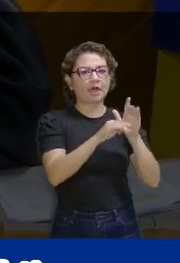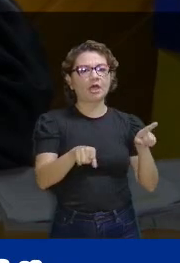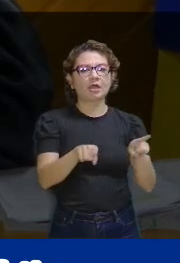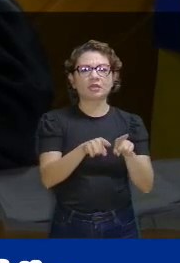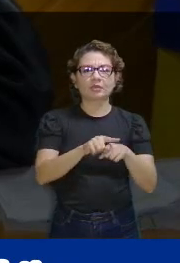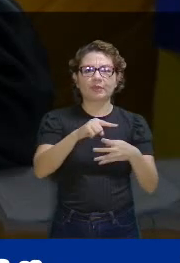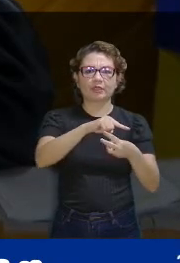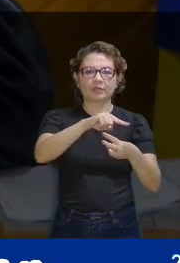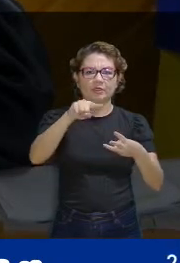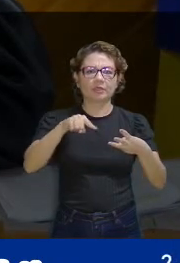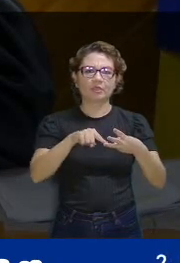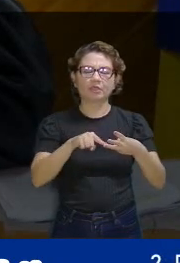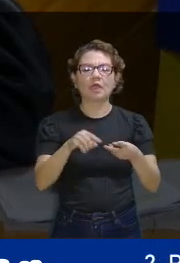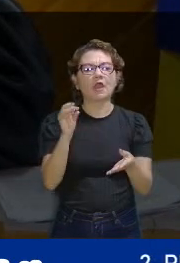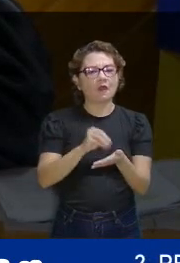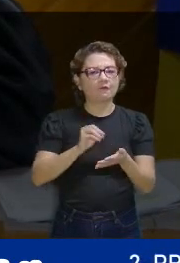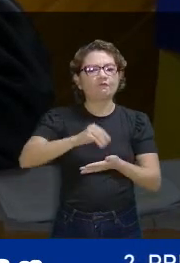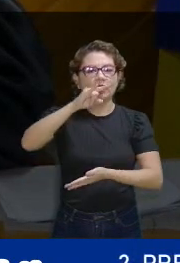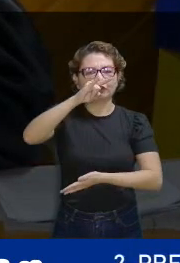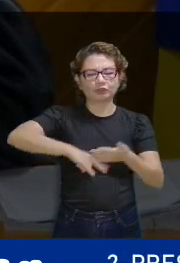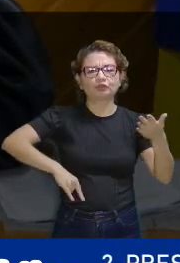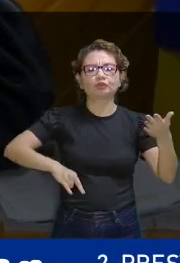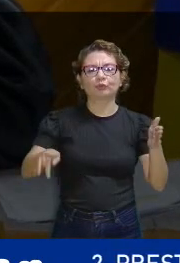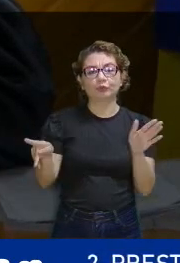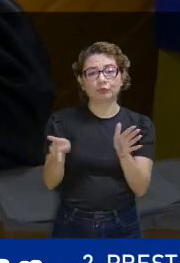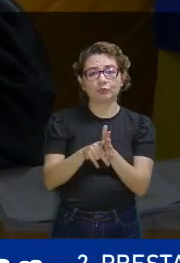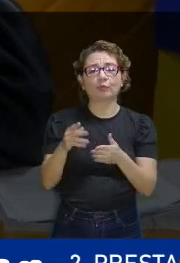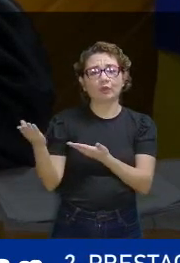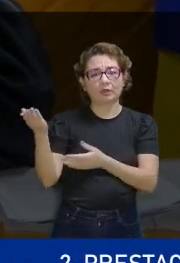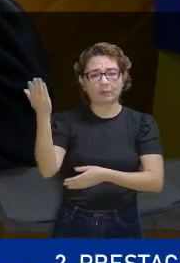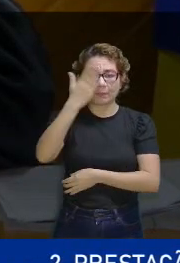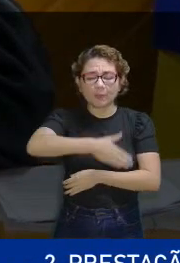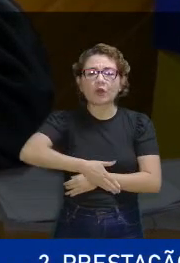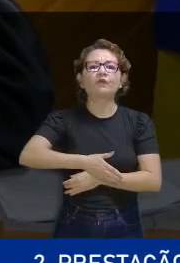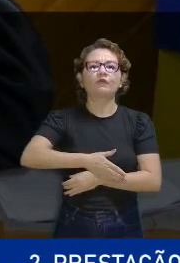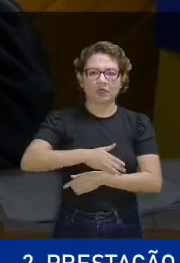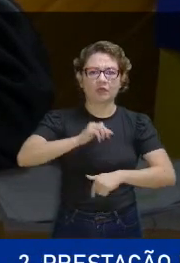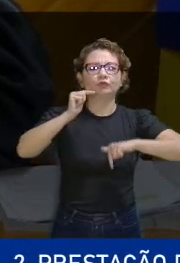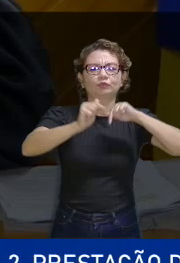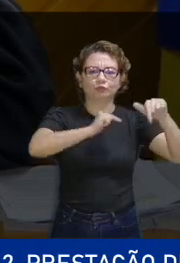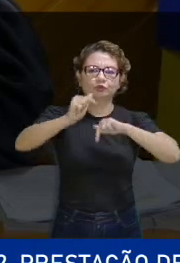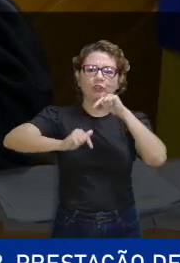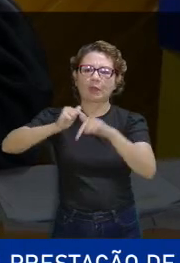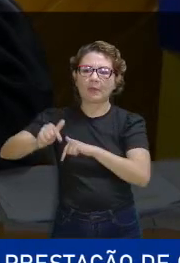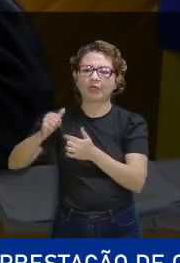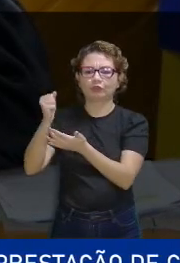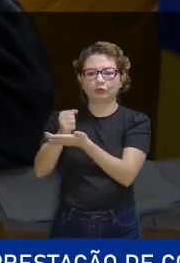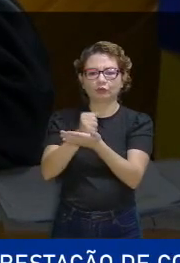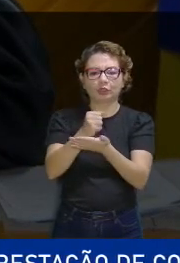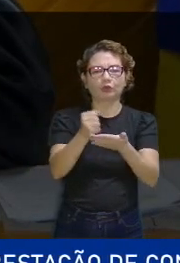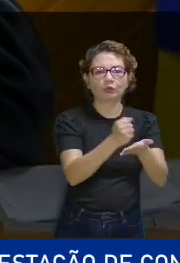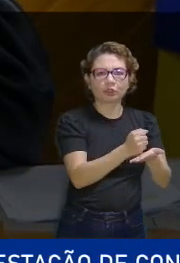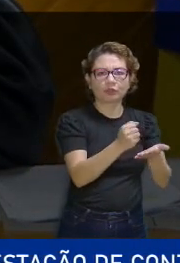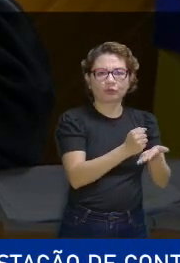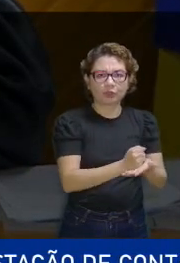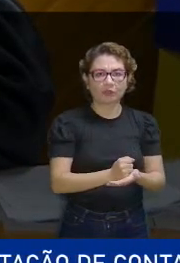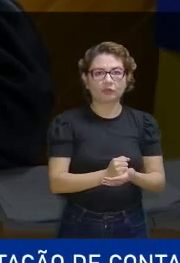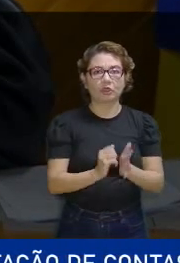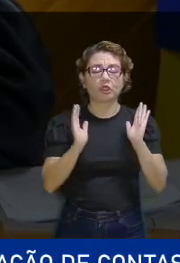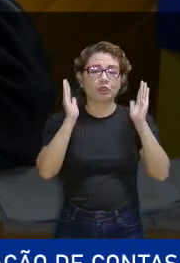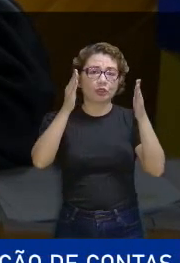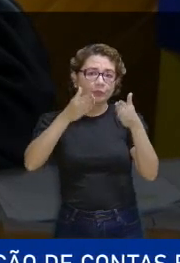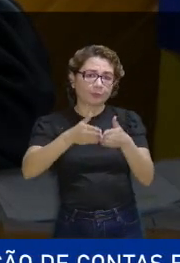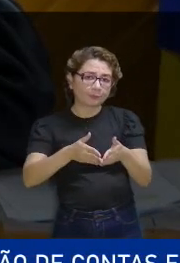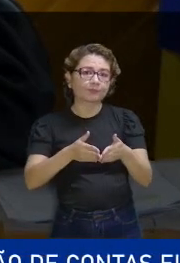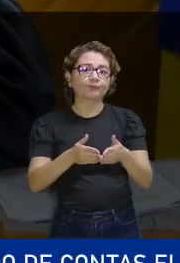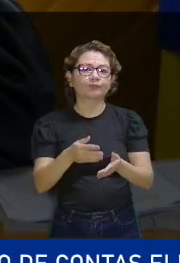3. Ausência de documentação hábil para comprovar a efetiva execução dos serviços contratados, com destaque para a despesa